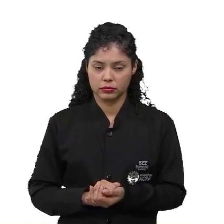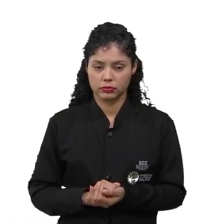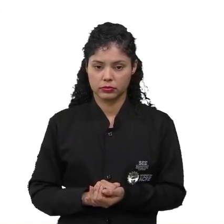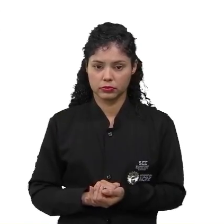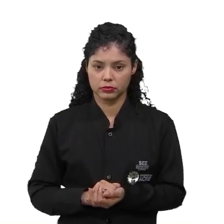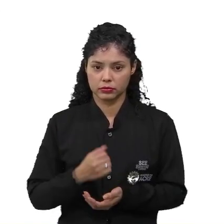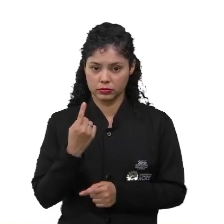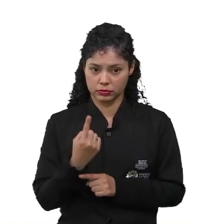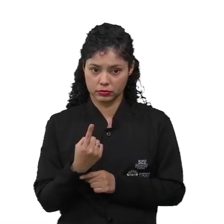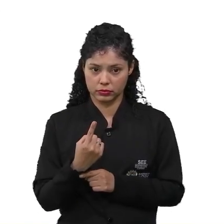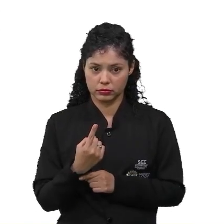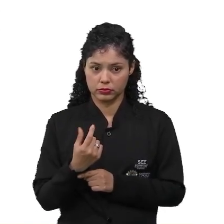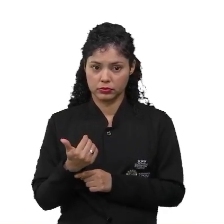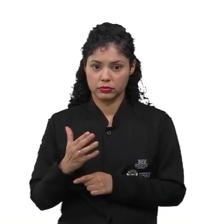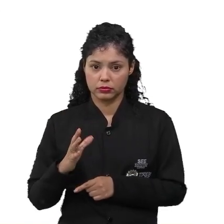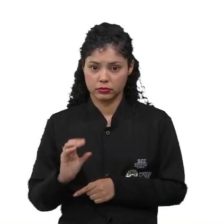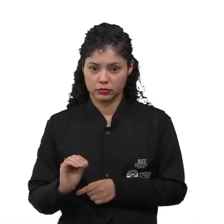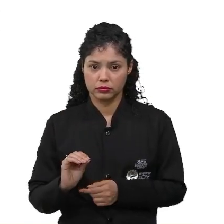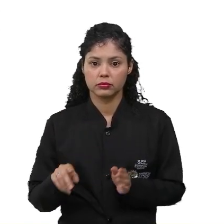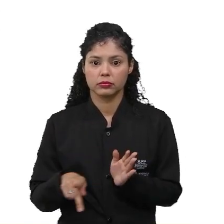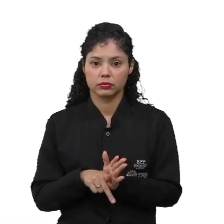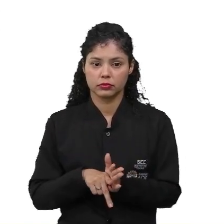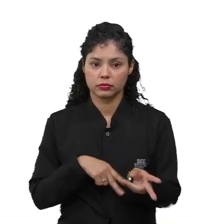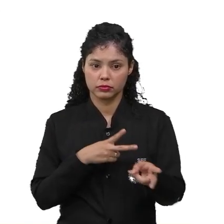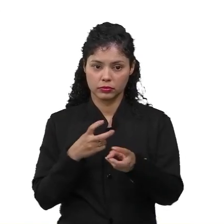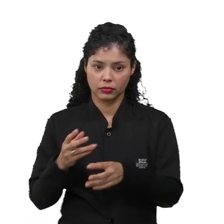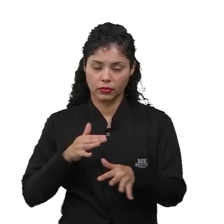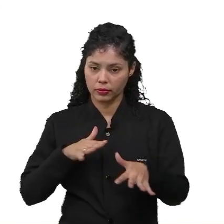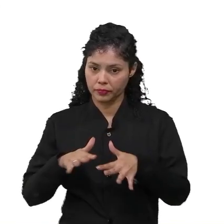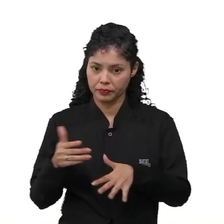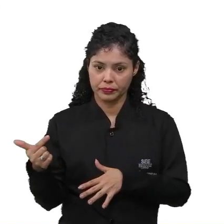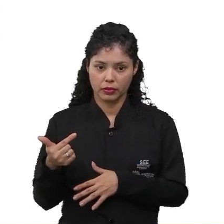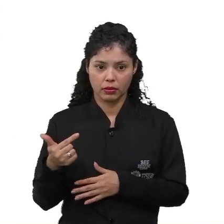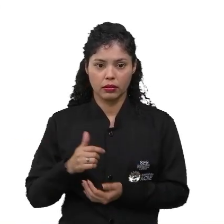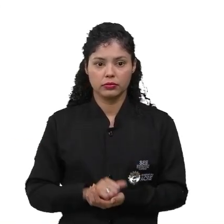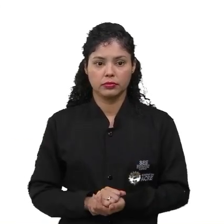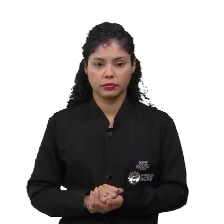foi 1/10 da observada no segundo terremoto.